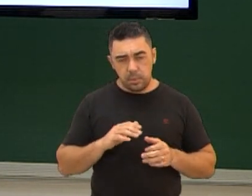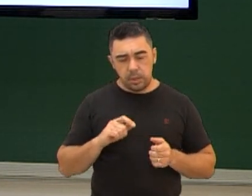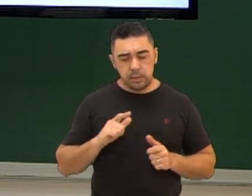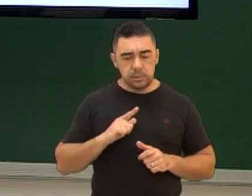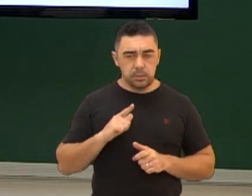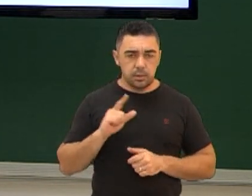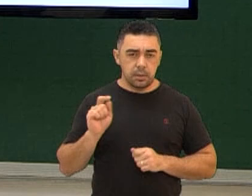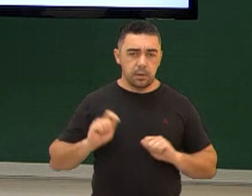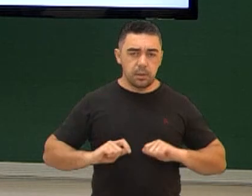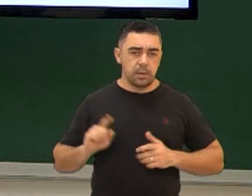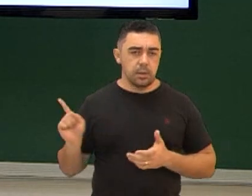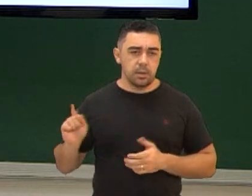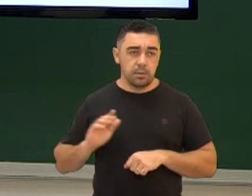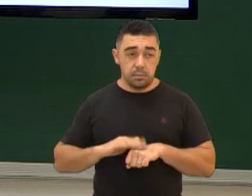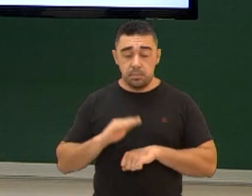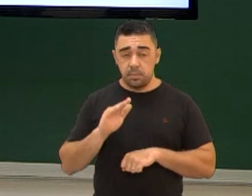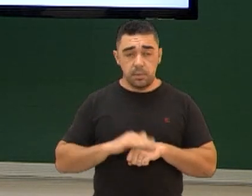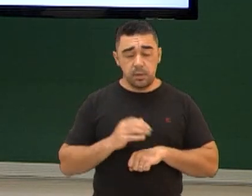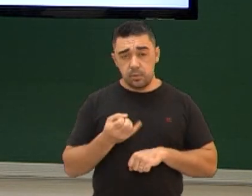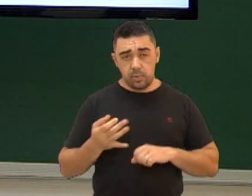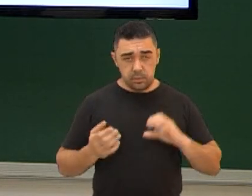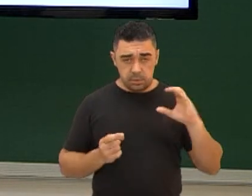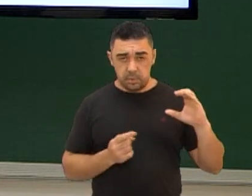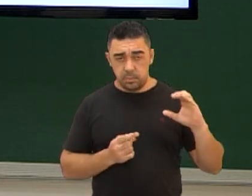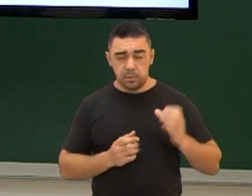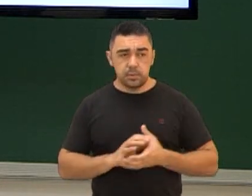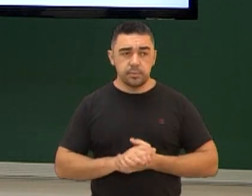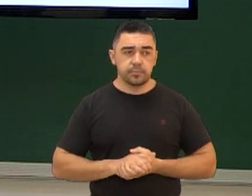maior, vai aumentar a capacitância também.